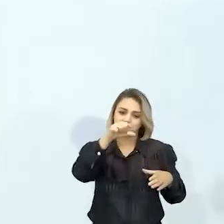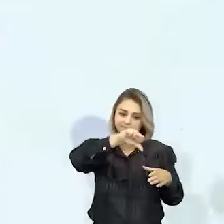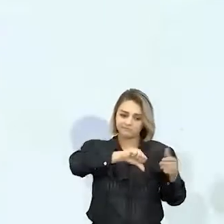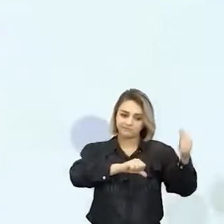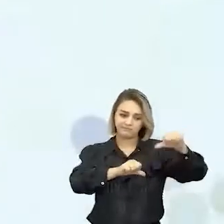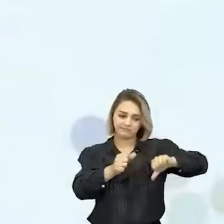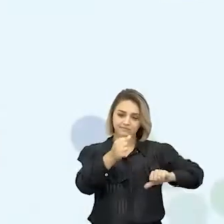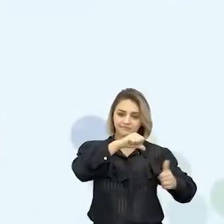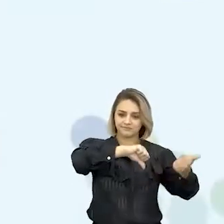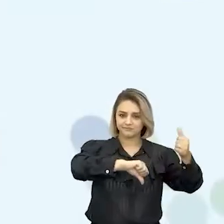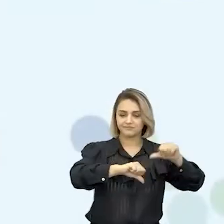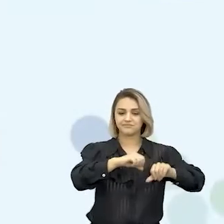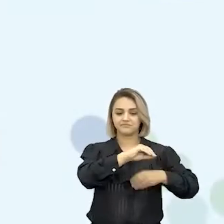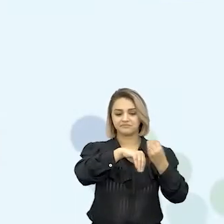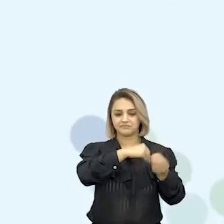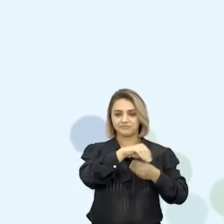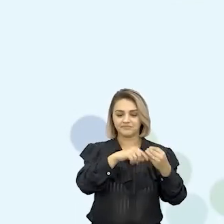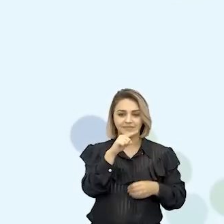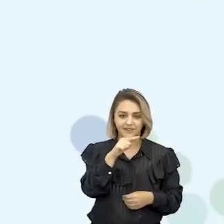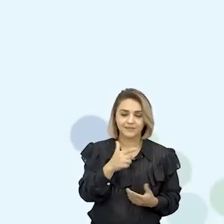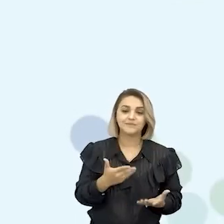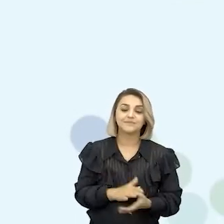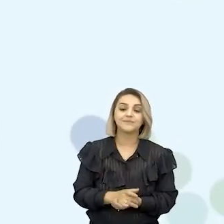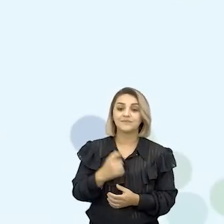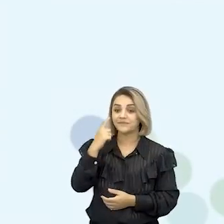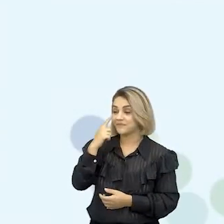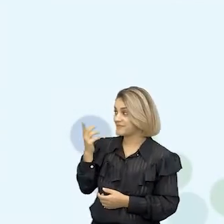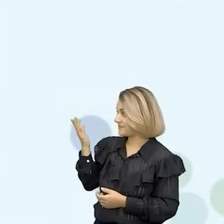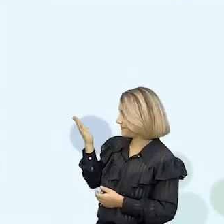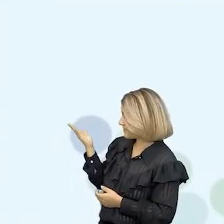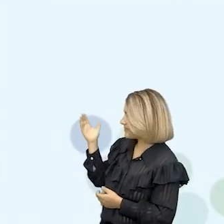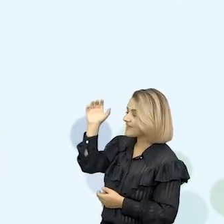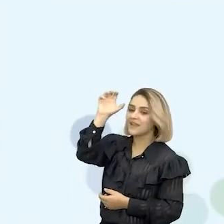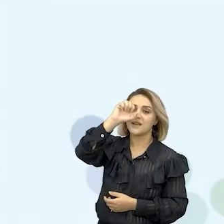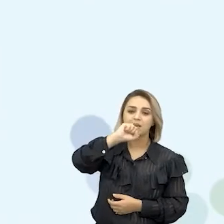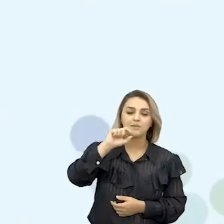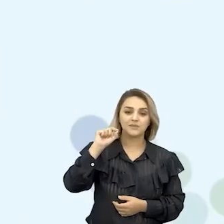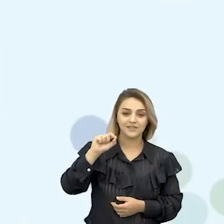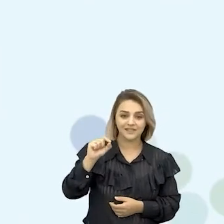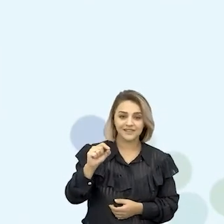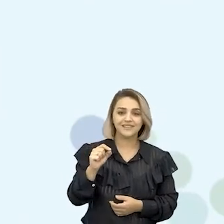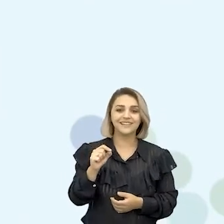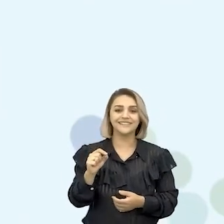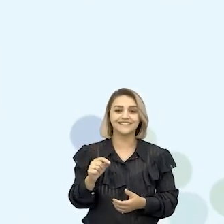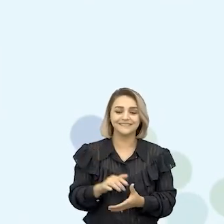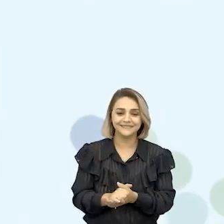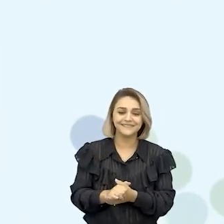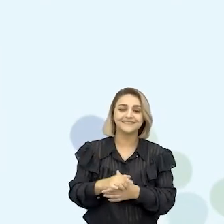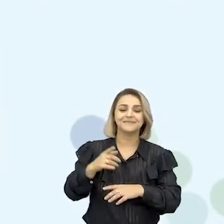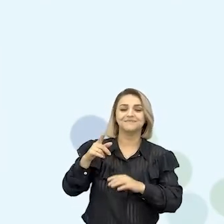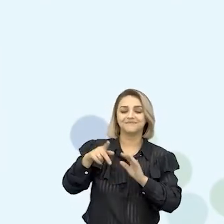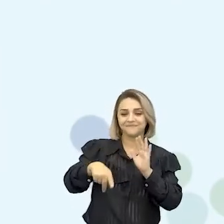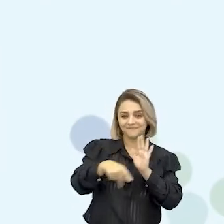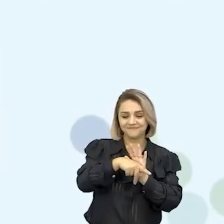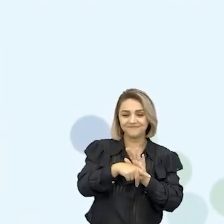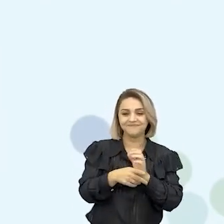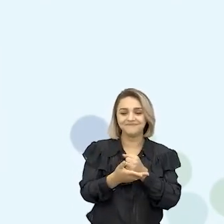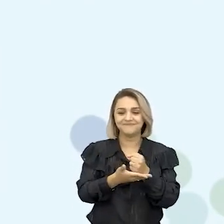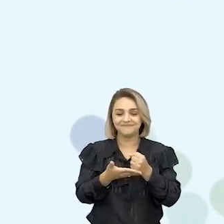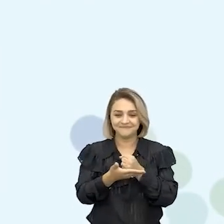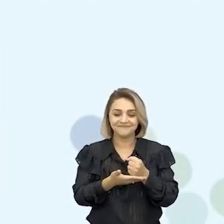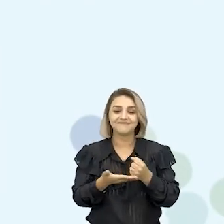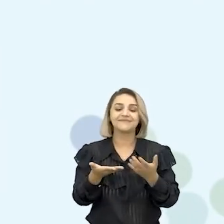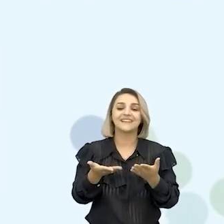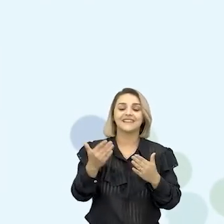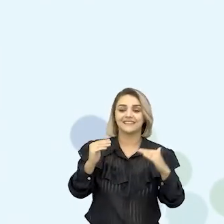certo? Muito bem. Então, o que nós aprendemos? Propriedades físico-químicas da água. O que vem por aí?